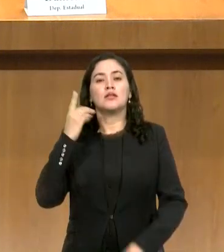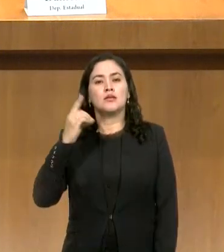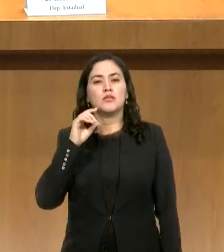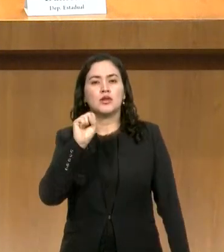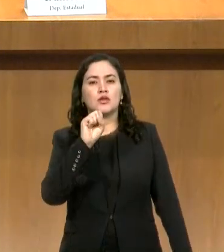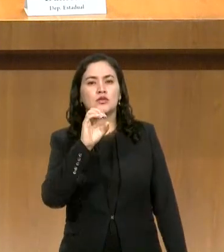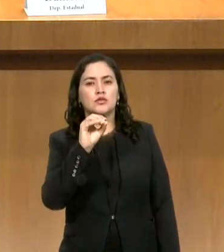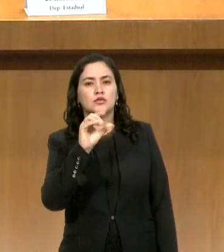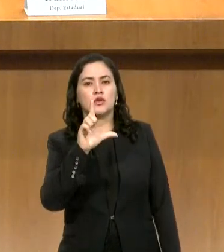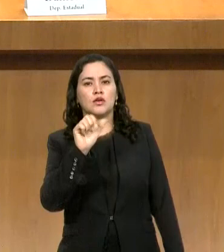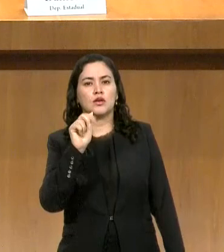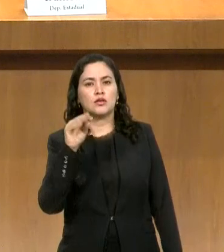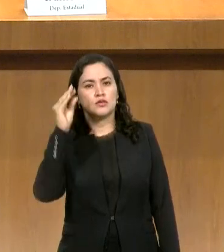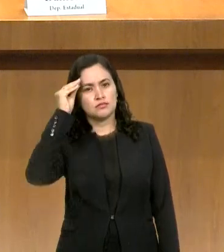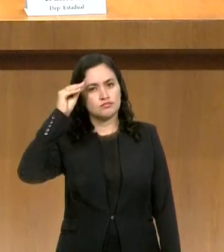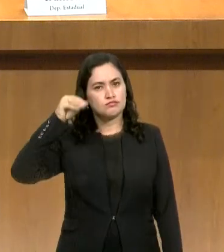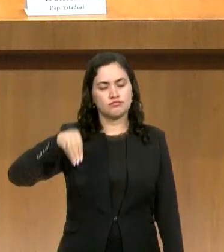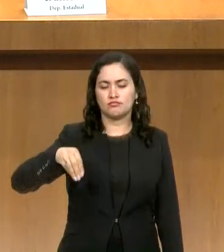5 minutos sem a parte.